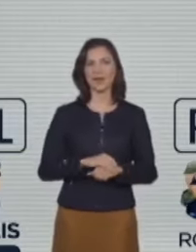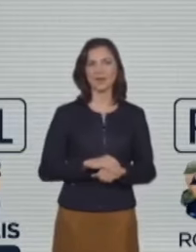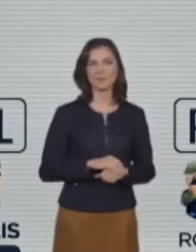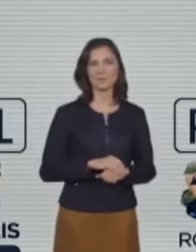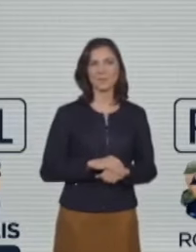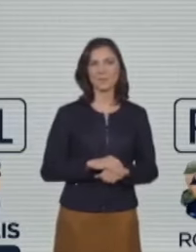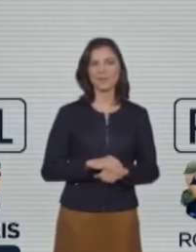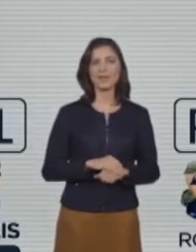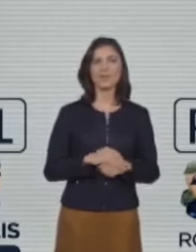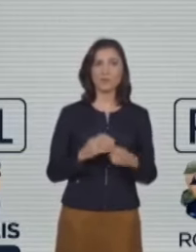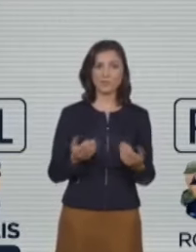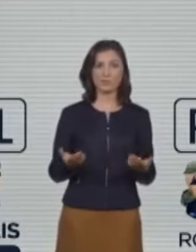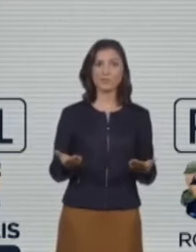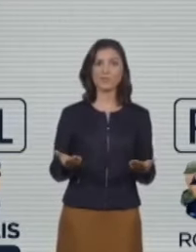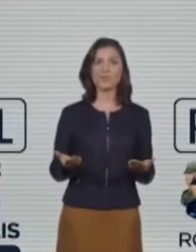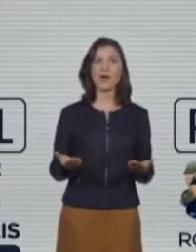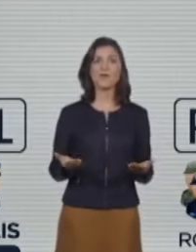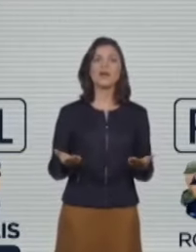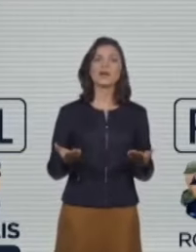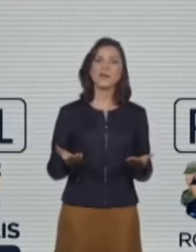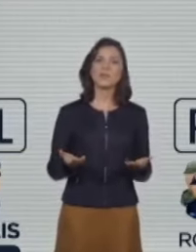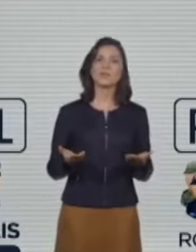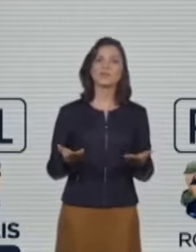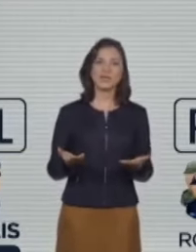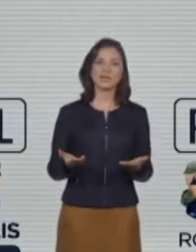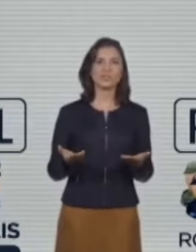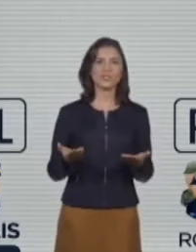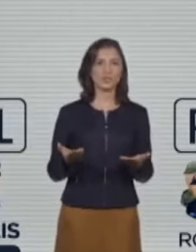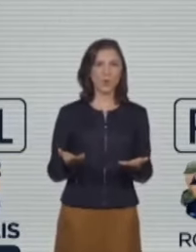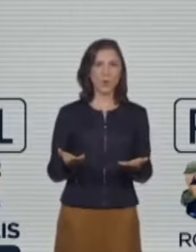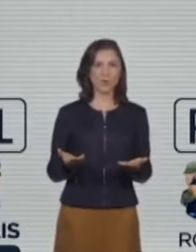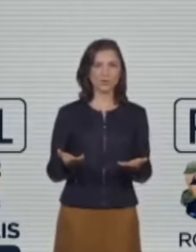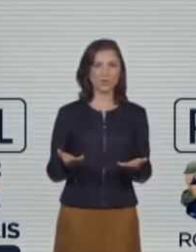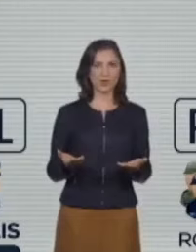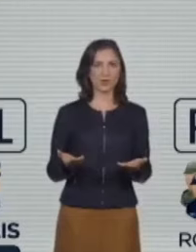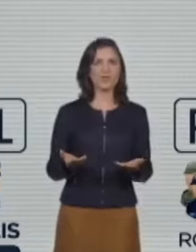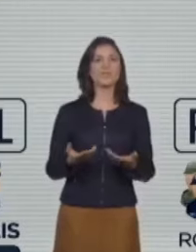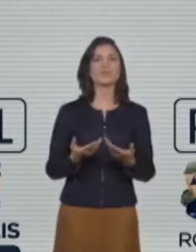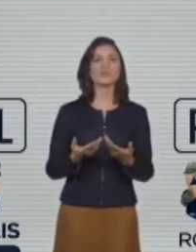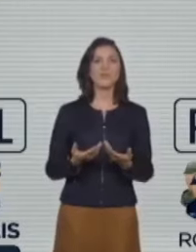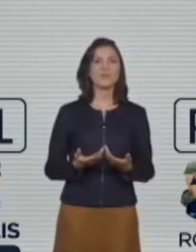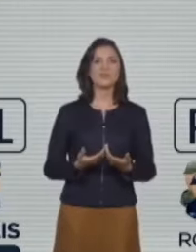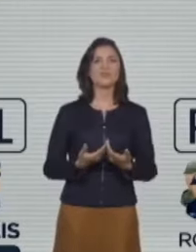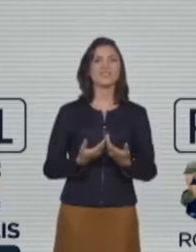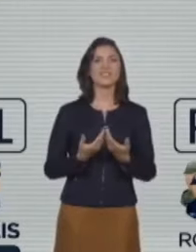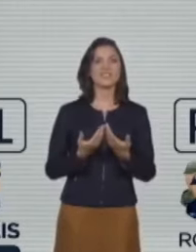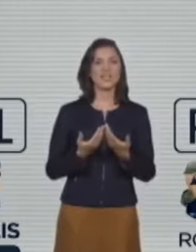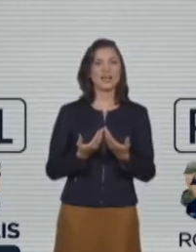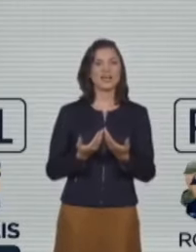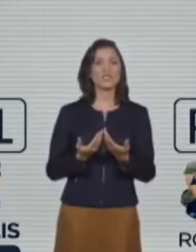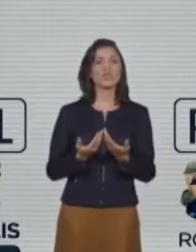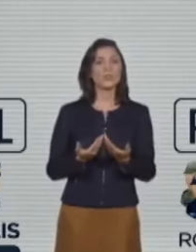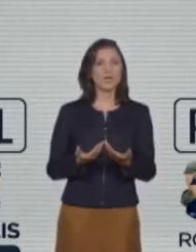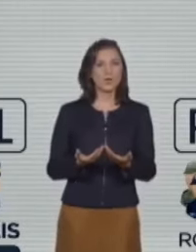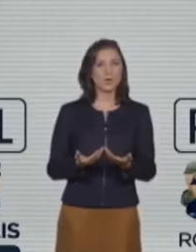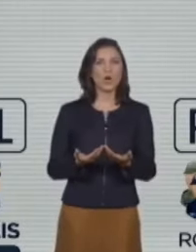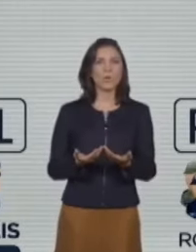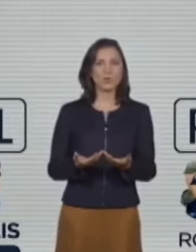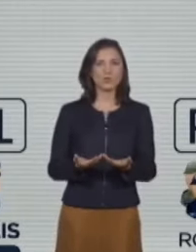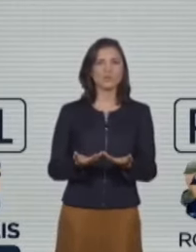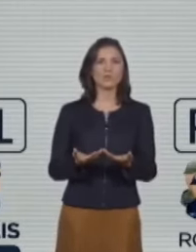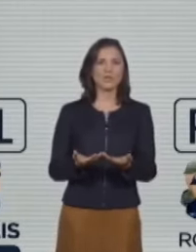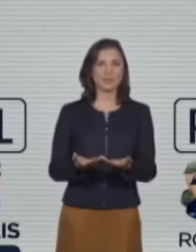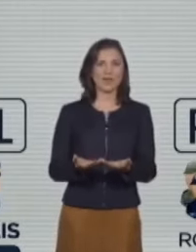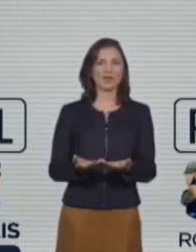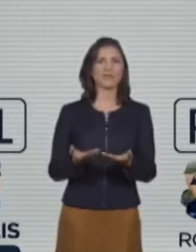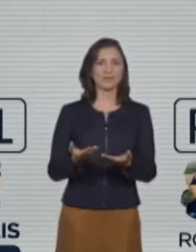Militar. No Conselho Especial, cada processo tem a sua composição e seus membros devem ser de hierarquia superior ao posto